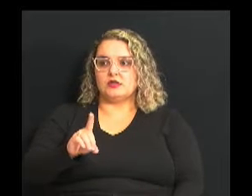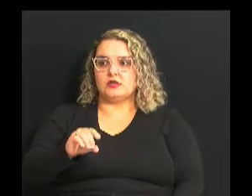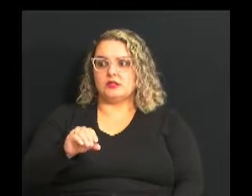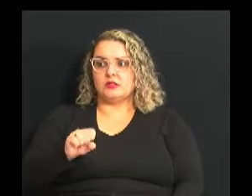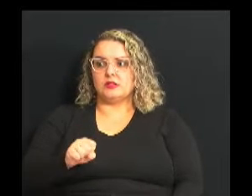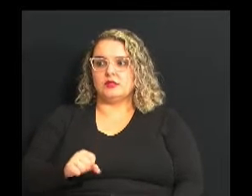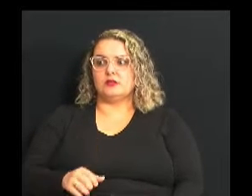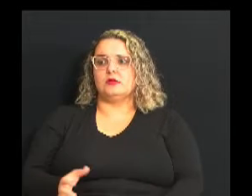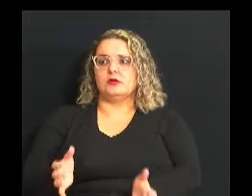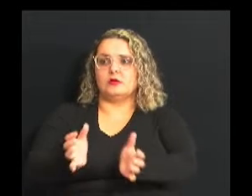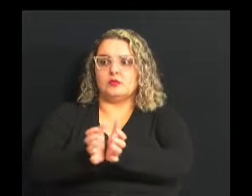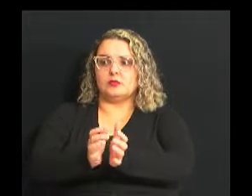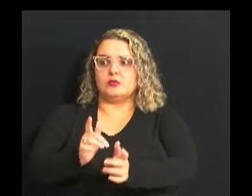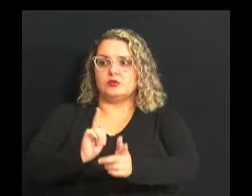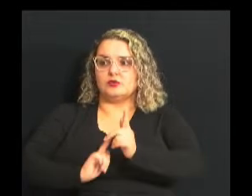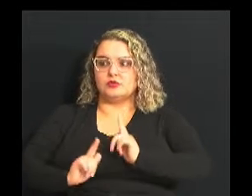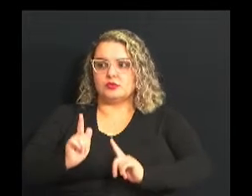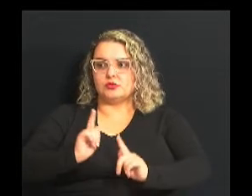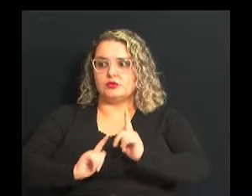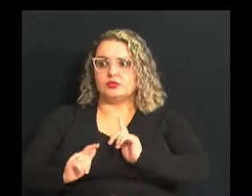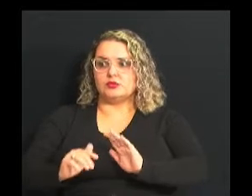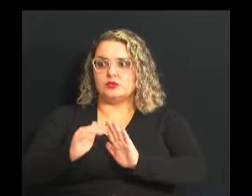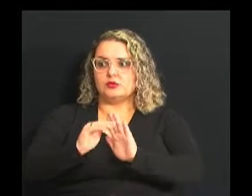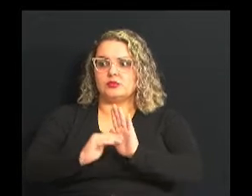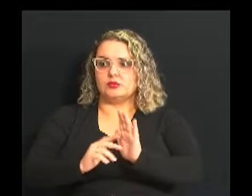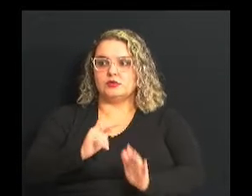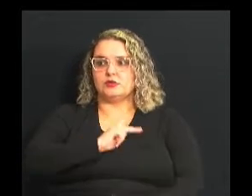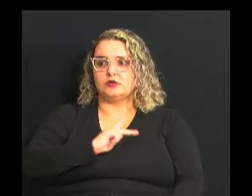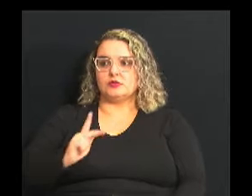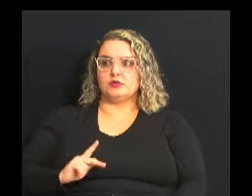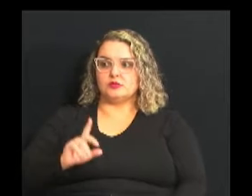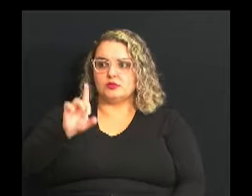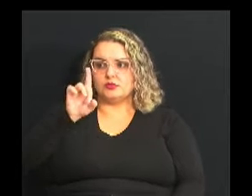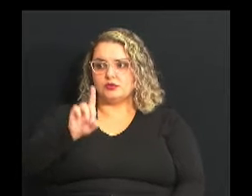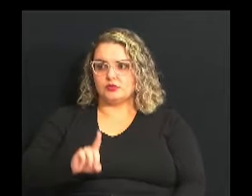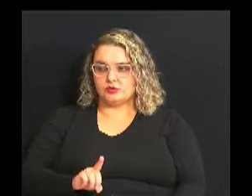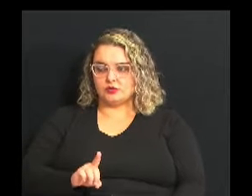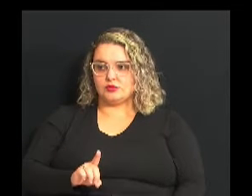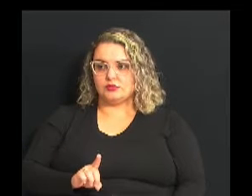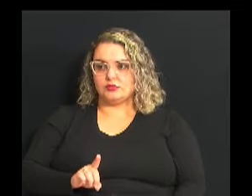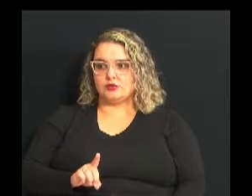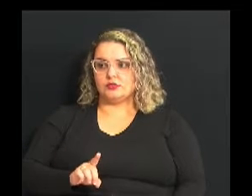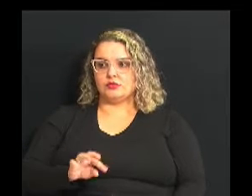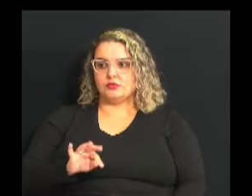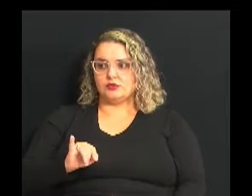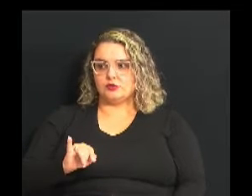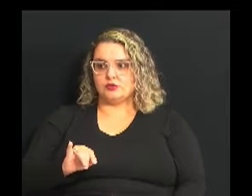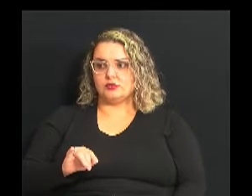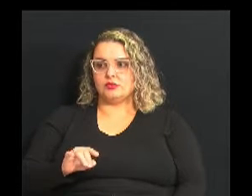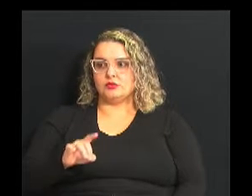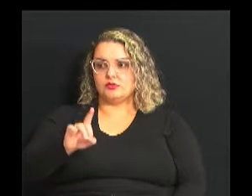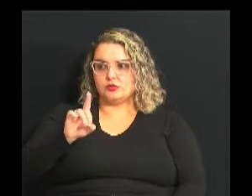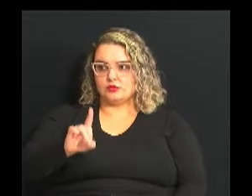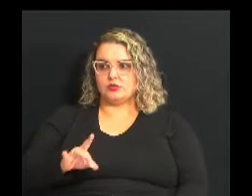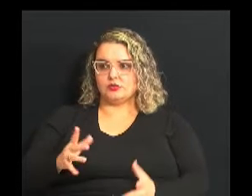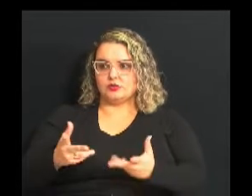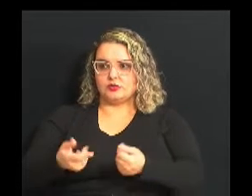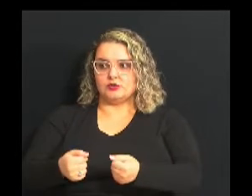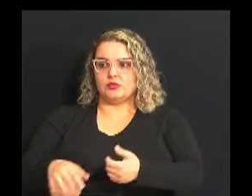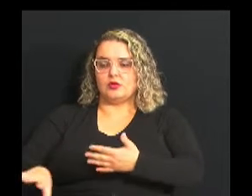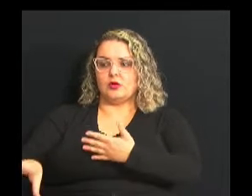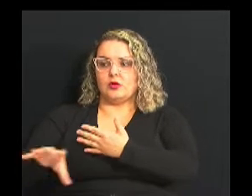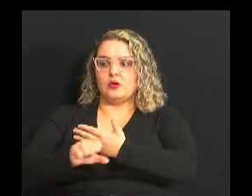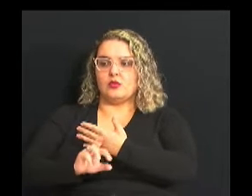gestor, no qual temos membros da presidência, diretoria de TI, diretoria geral, né? Ouvidoria,